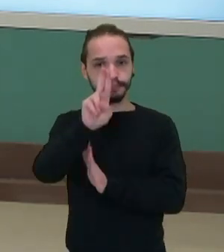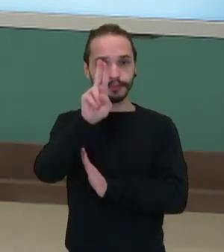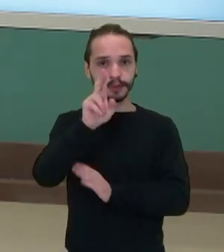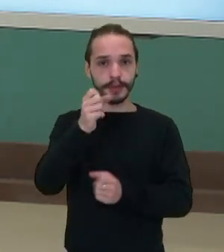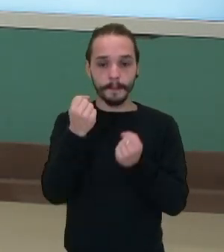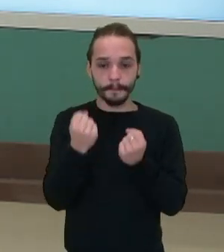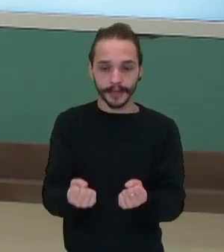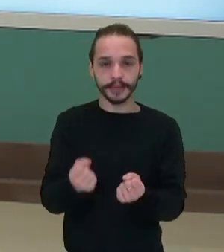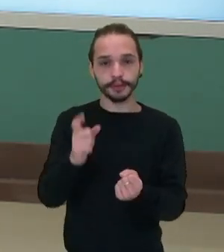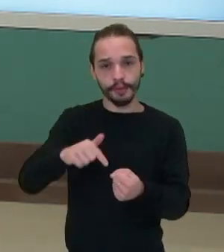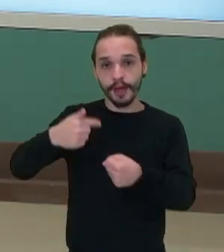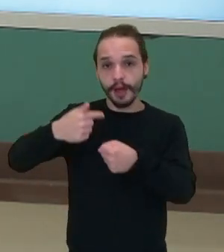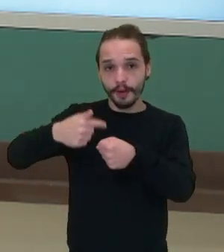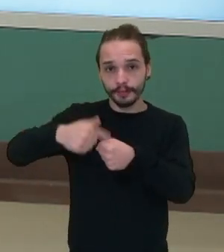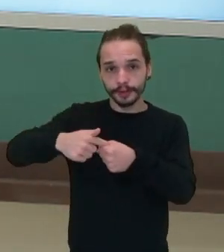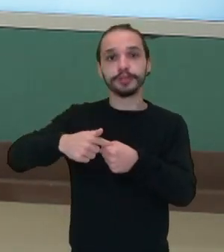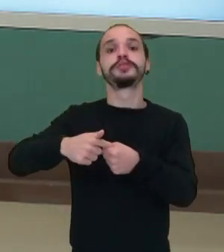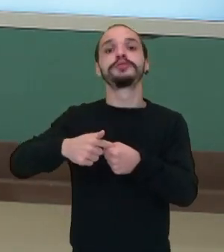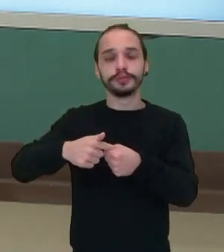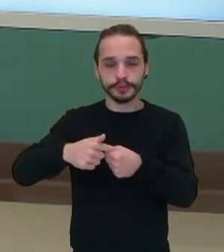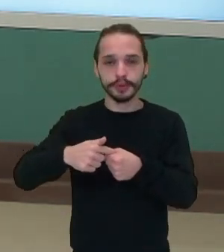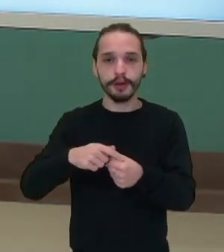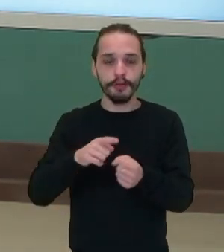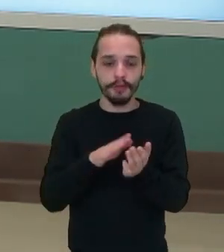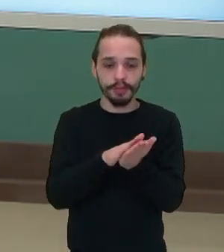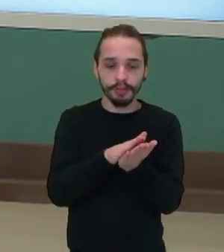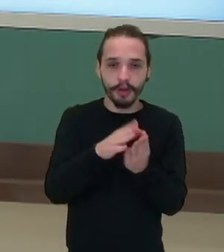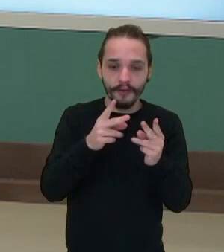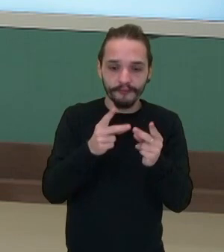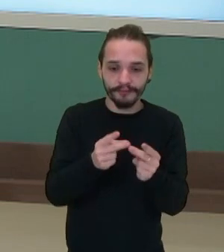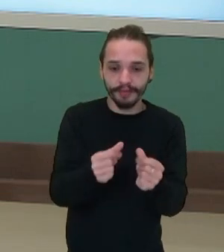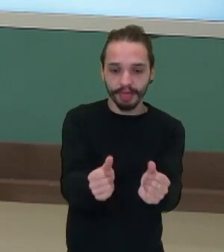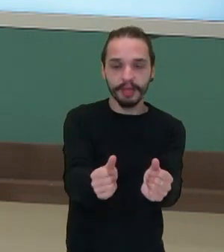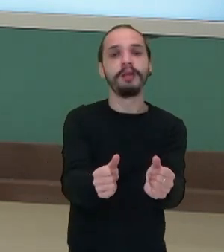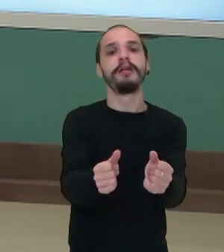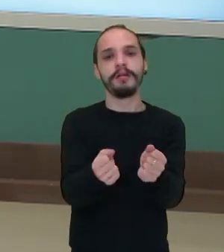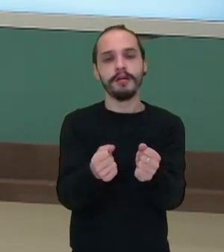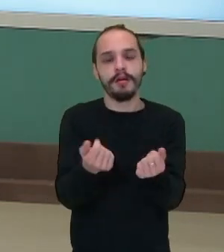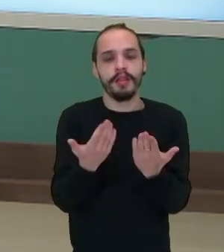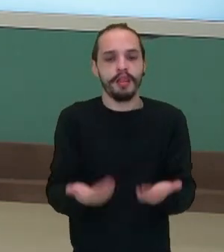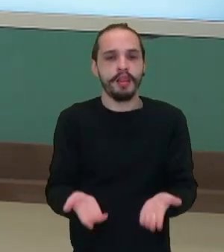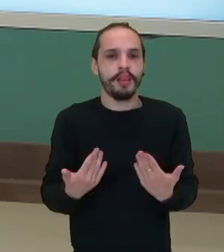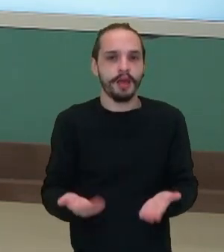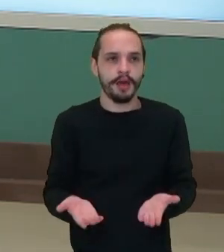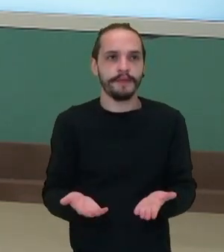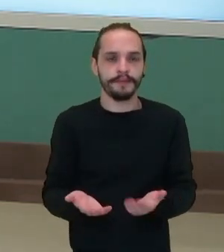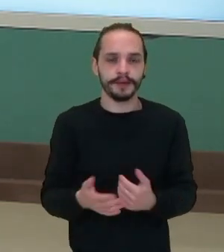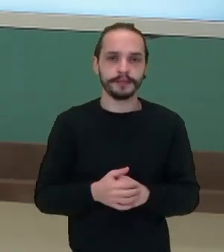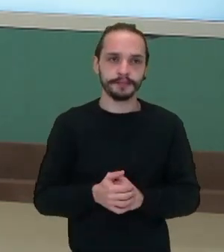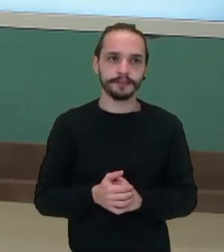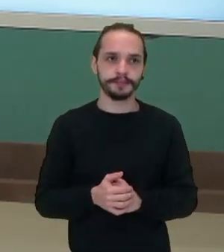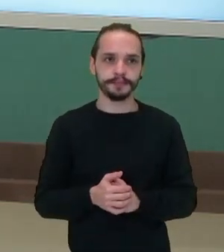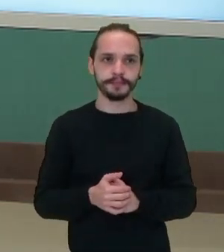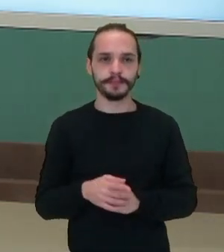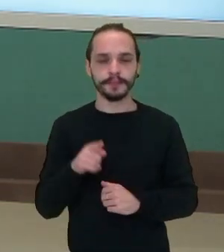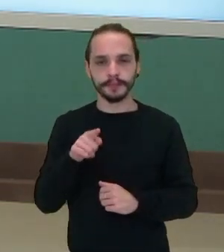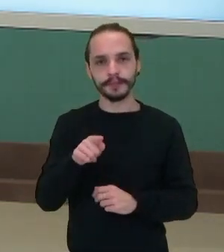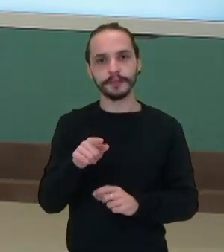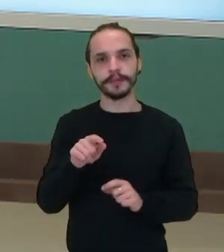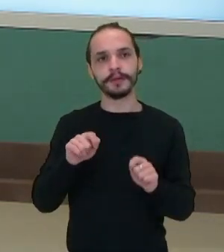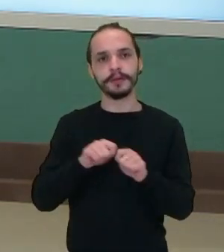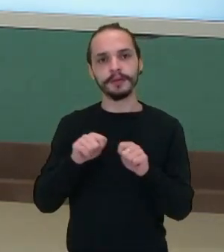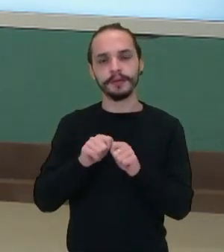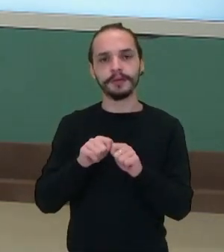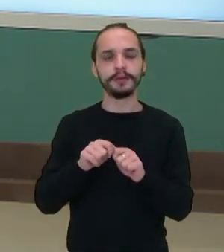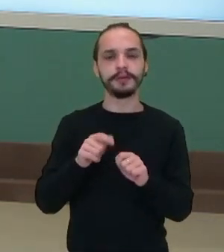é combustível, né? A hora que acaba o combustível, a massa dele ficou muito maior, né? Então, isso faz com que você